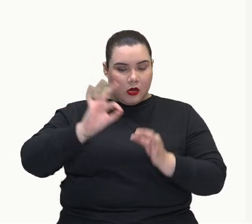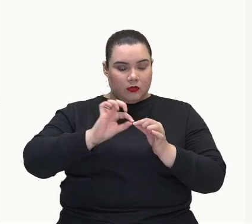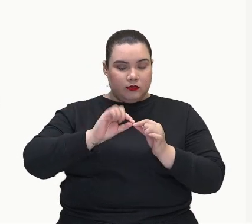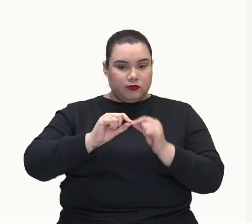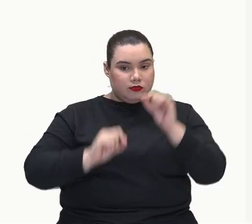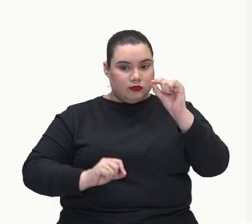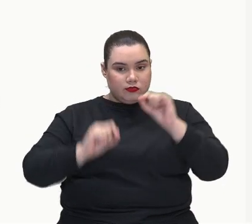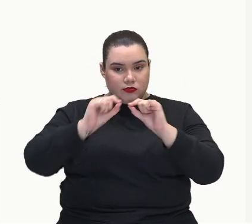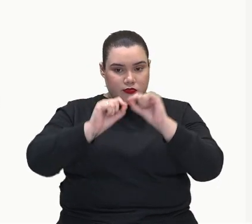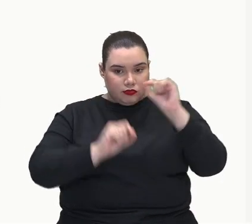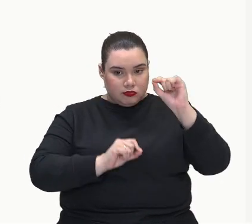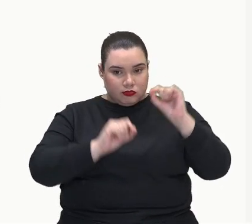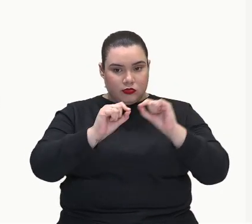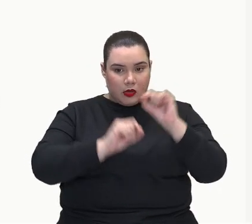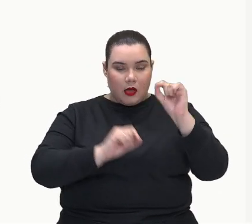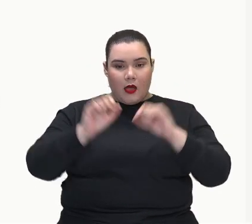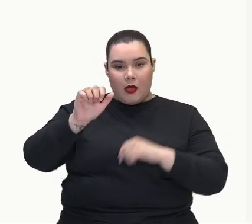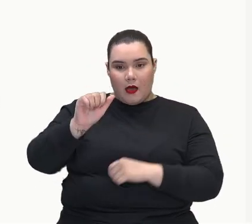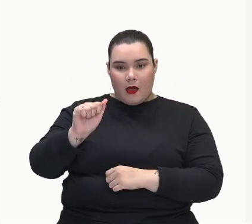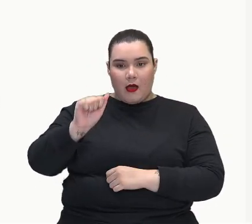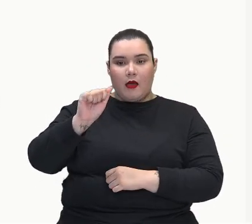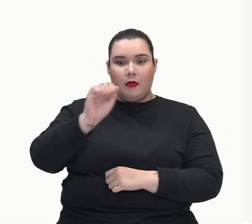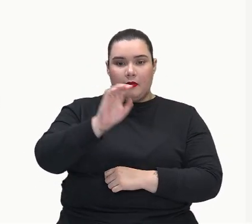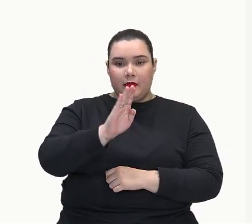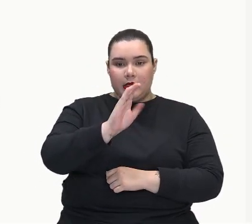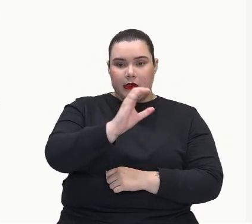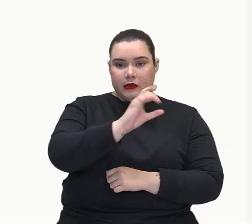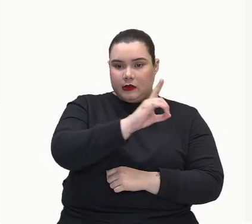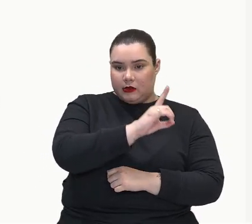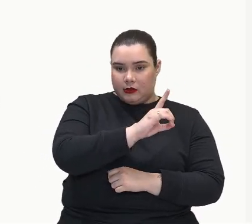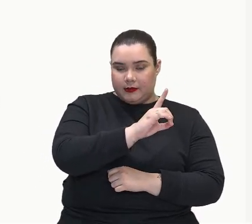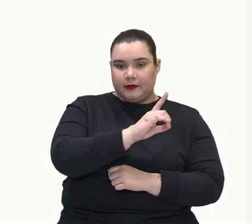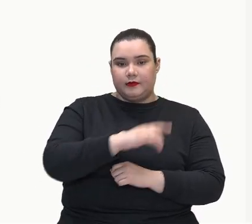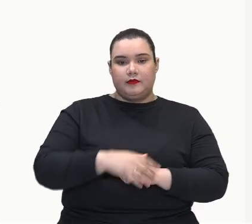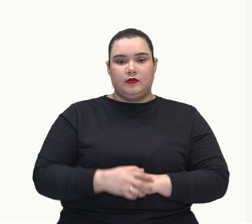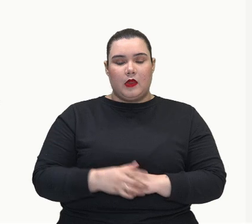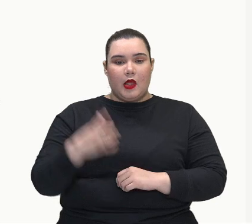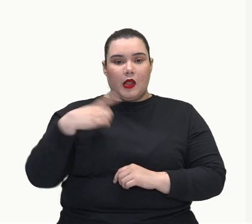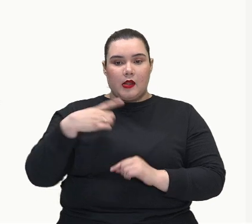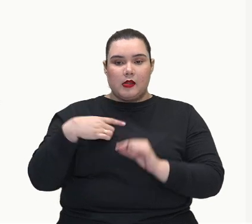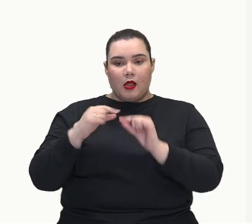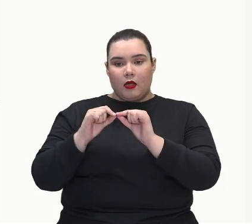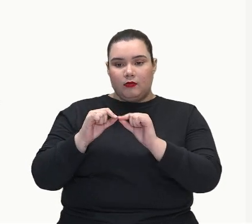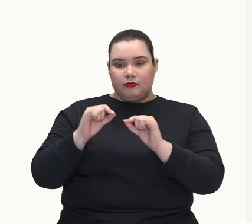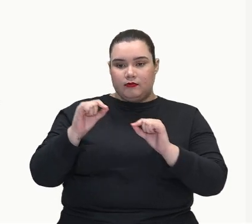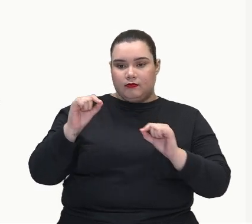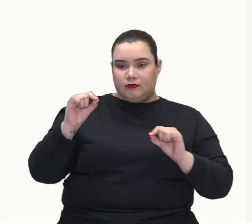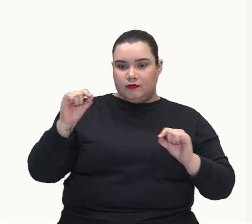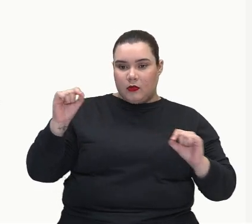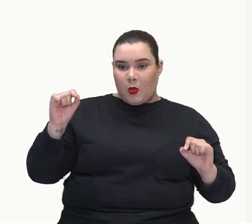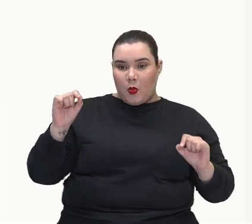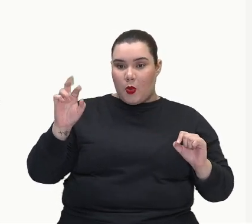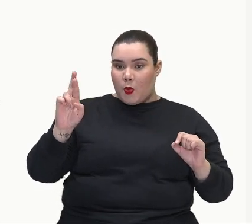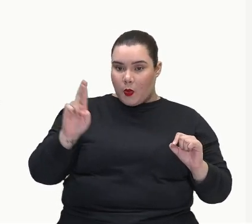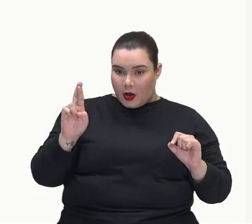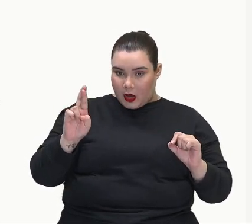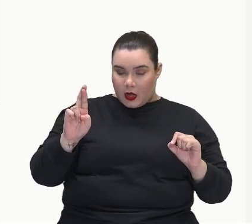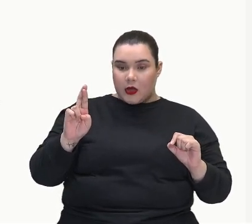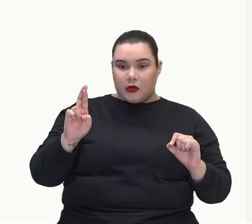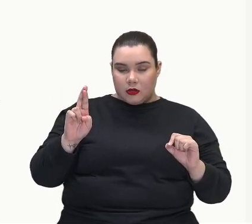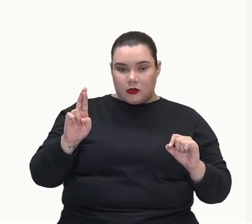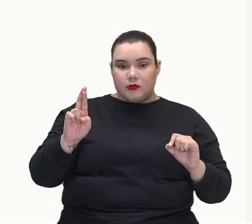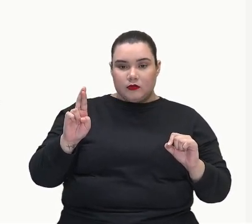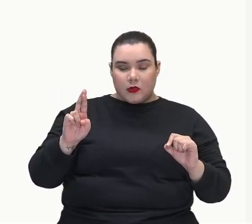e D, e temos essas retas transversais. Ó, a reta R está aqui cortando todas essas